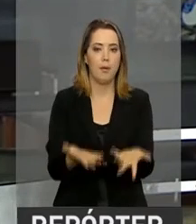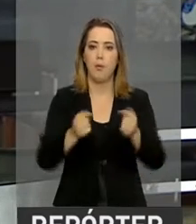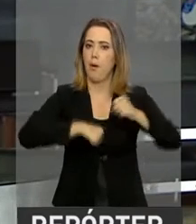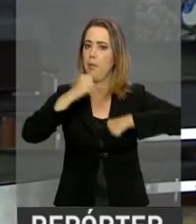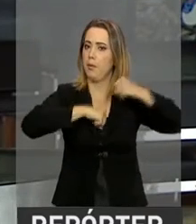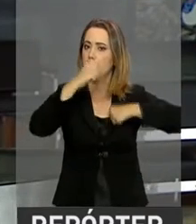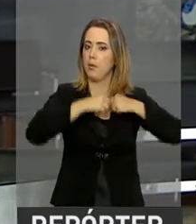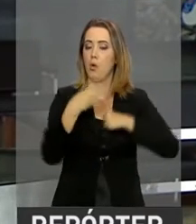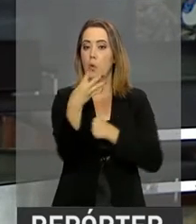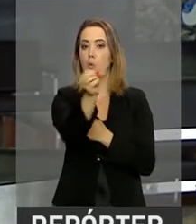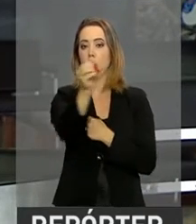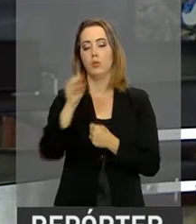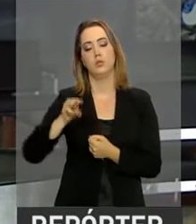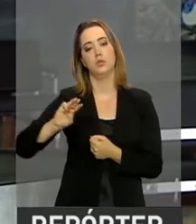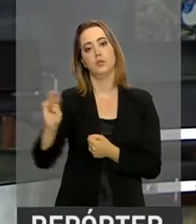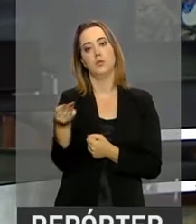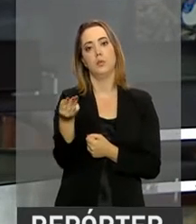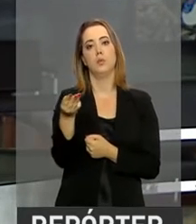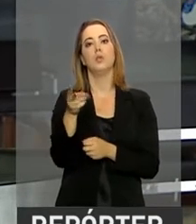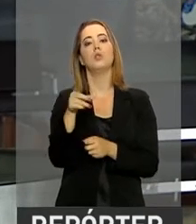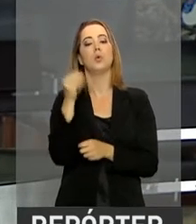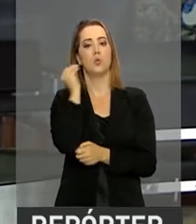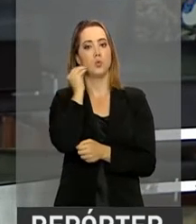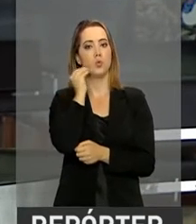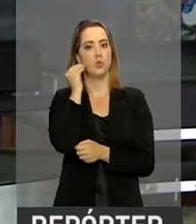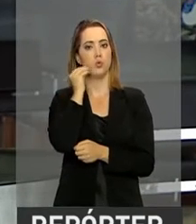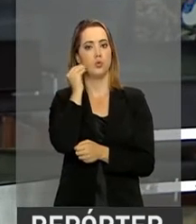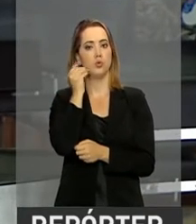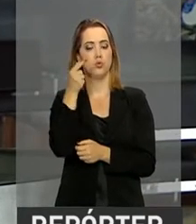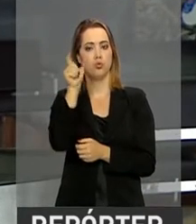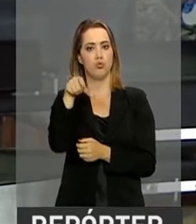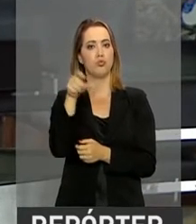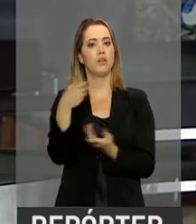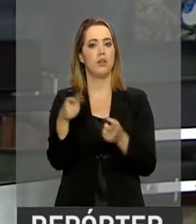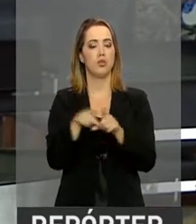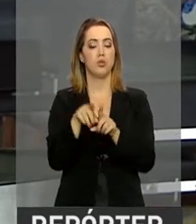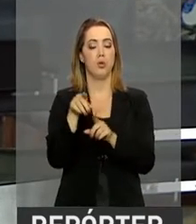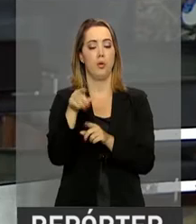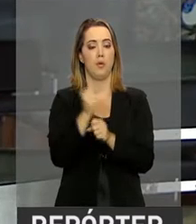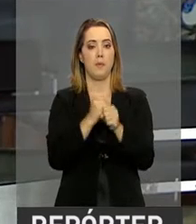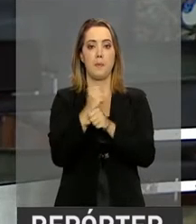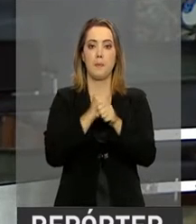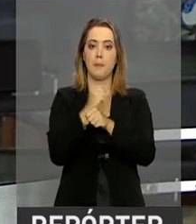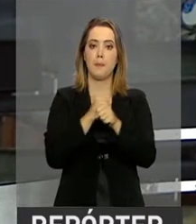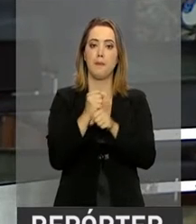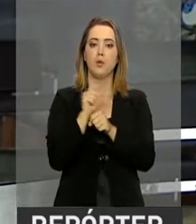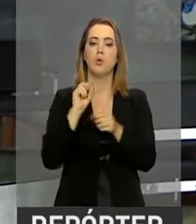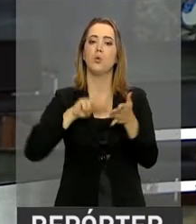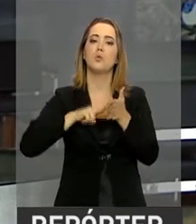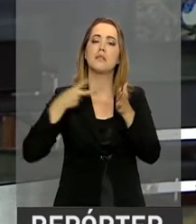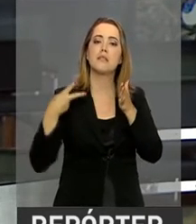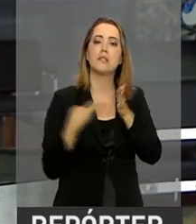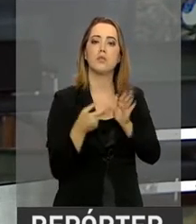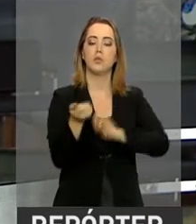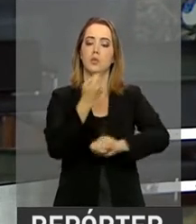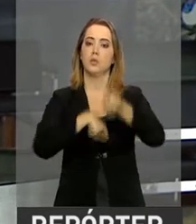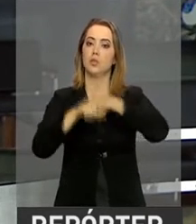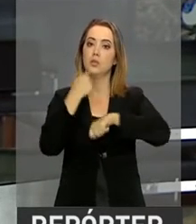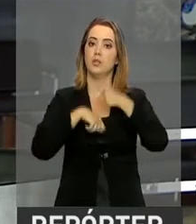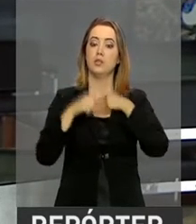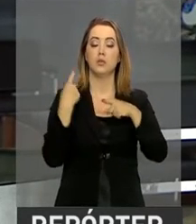40 milhões de testes por ano, e essa produção vai representar uma economia para o Ministério da Saúde, já que